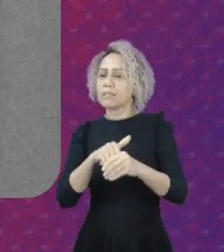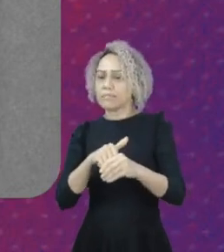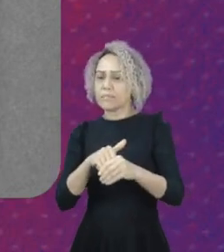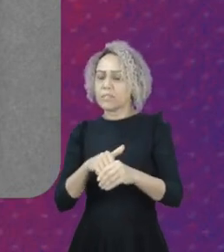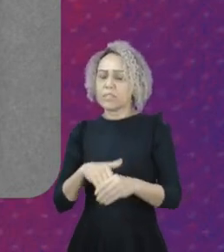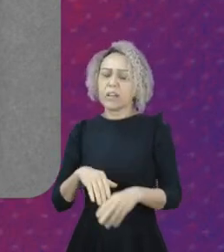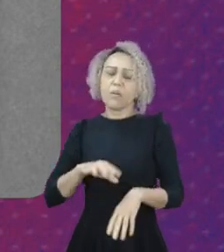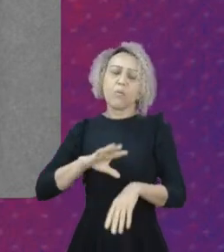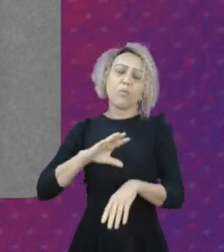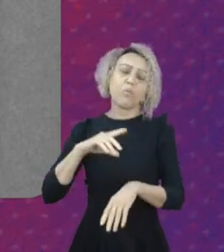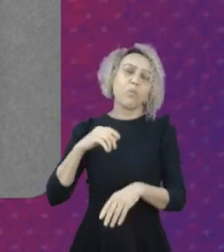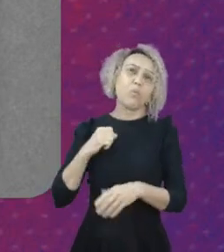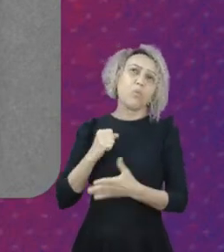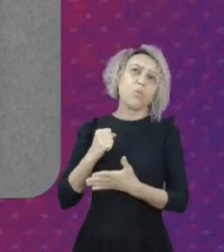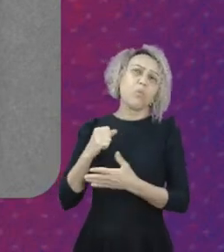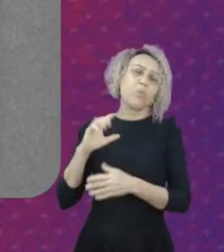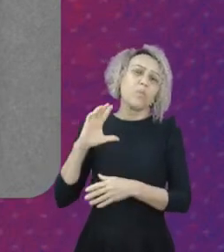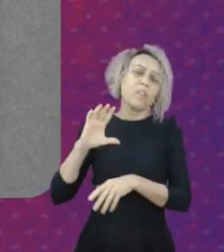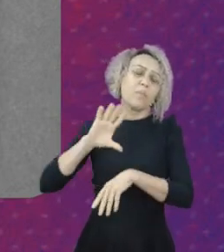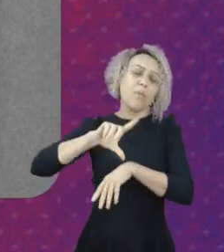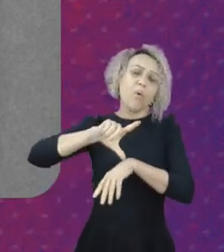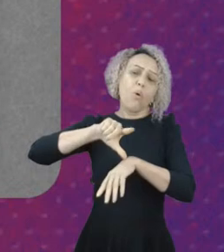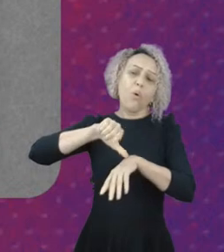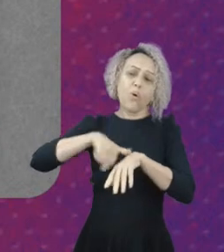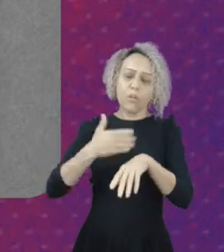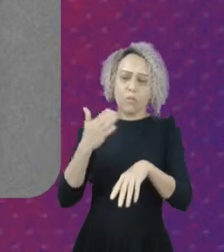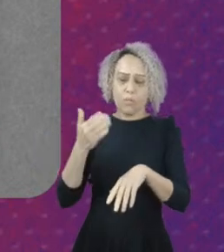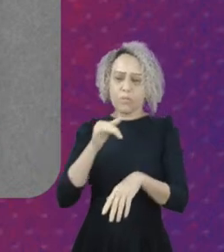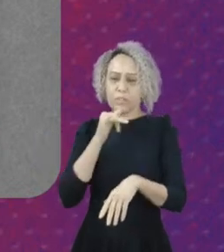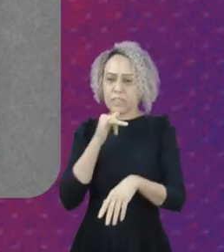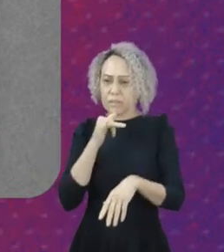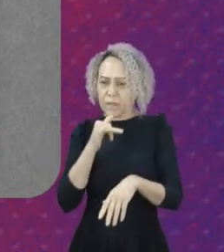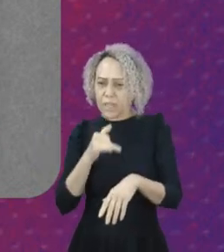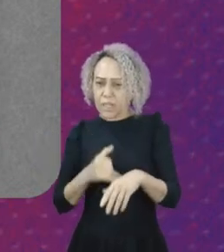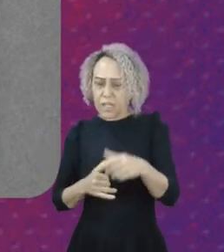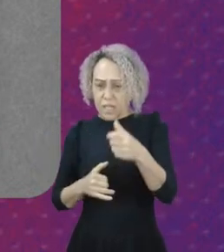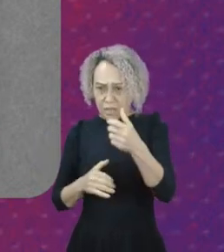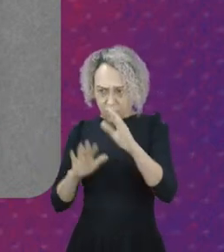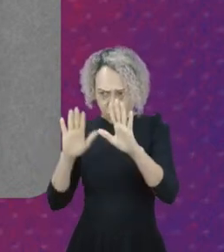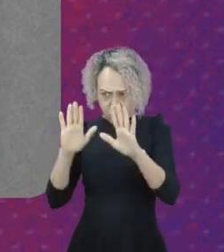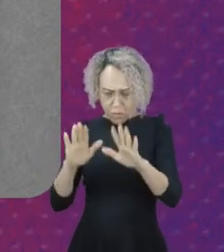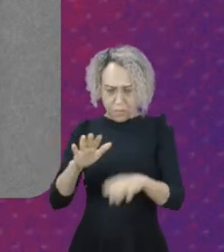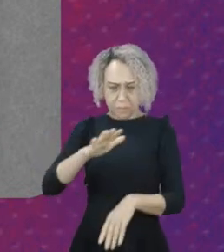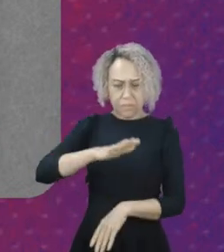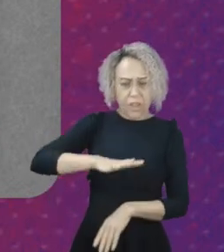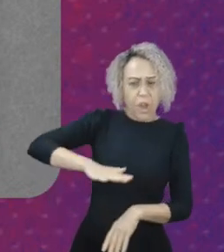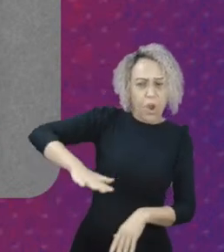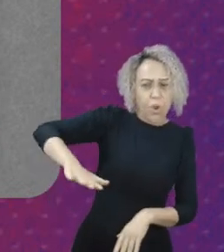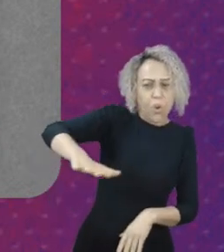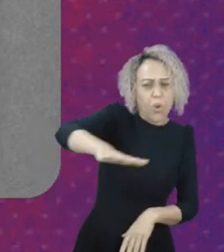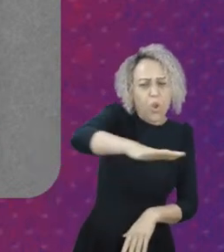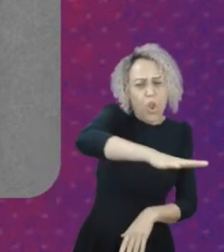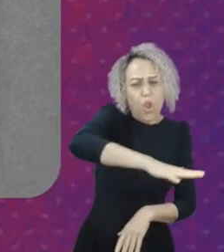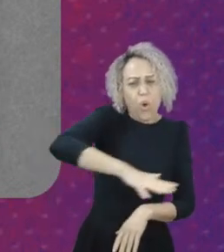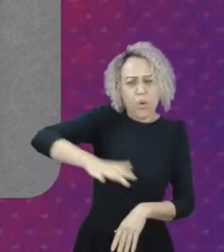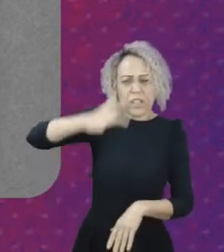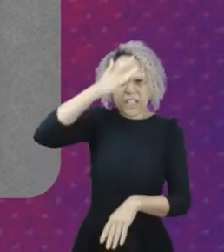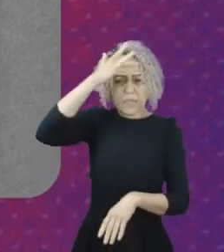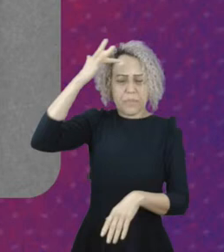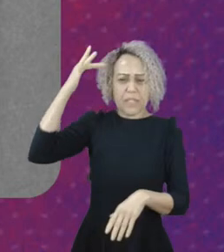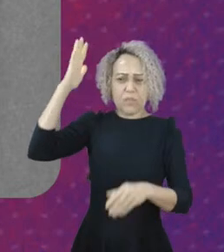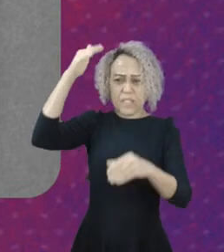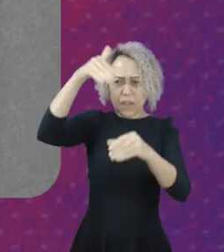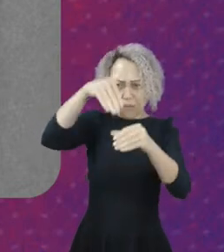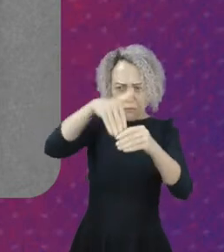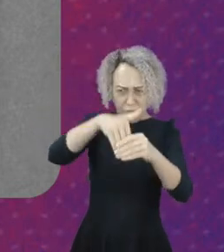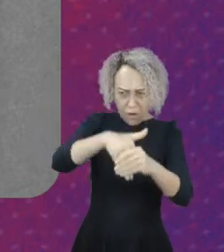do eleitorado, né, não vota, né, em mulheres. Apesar de ser 53% do eleitorado, a gente não vota ainda